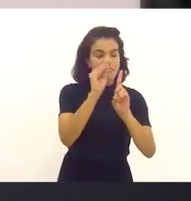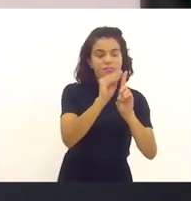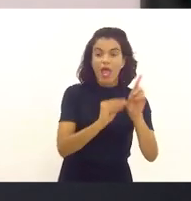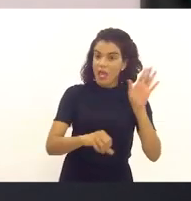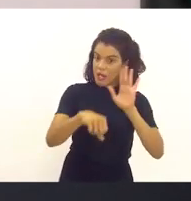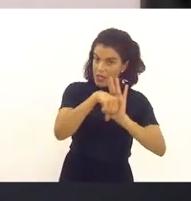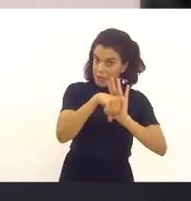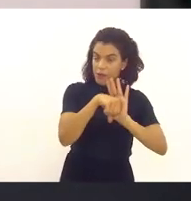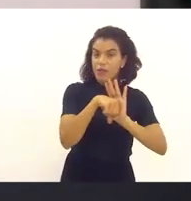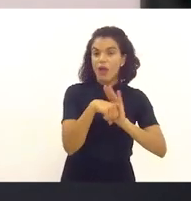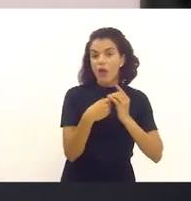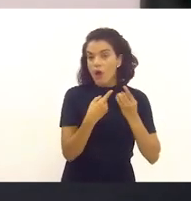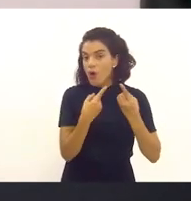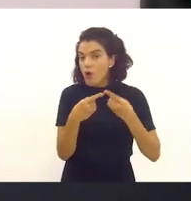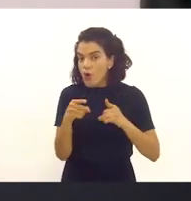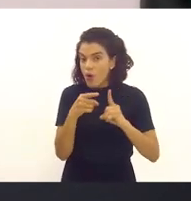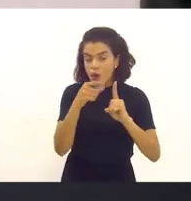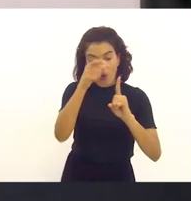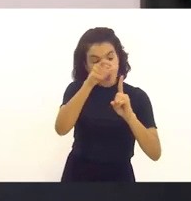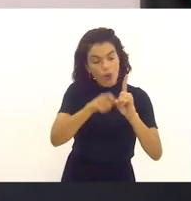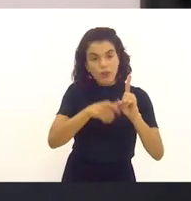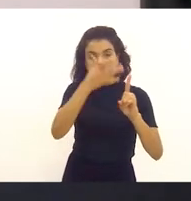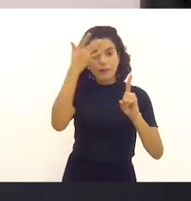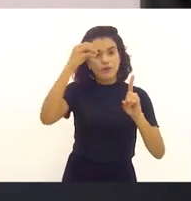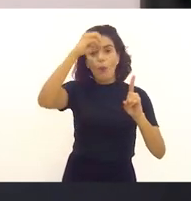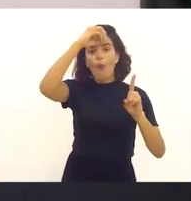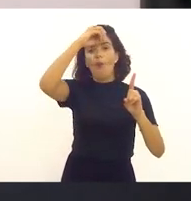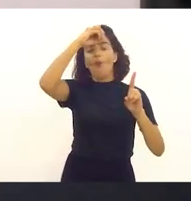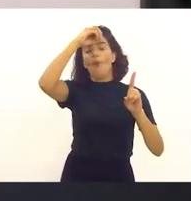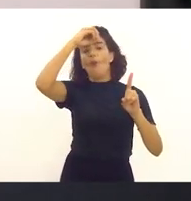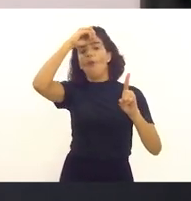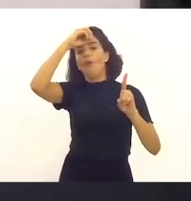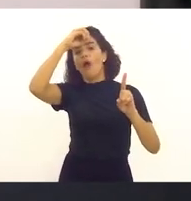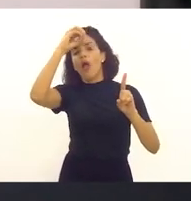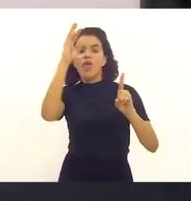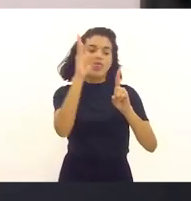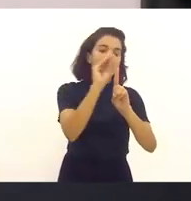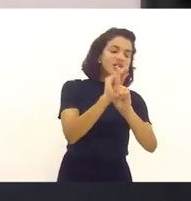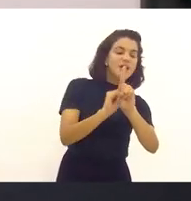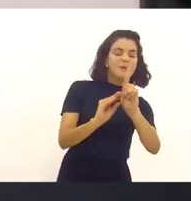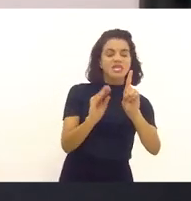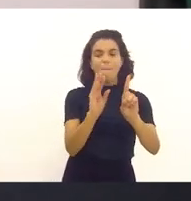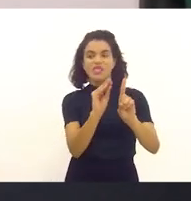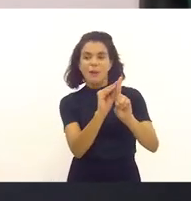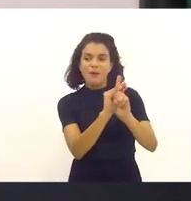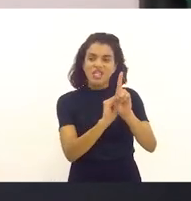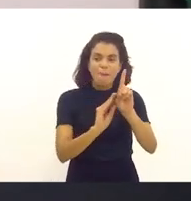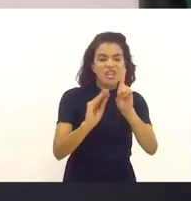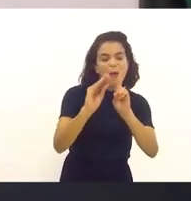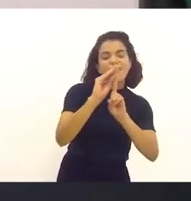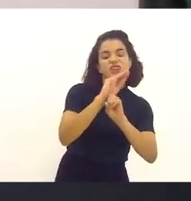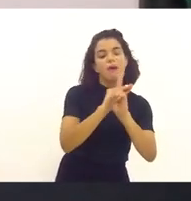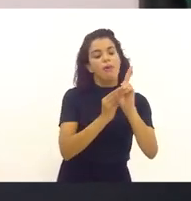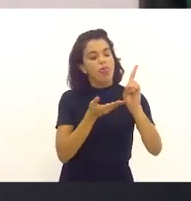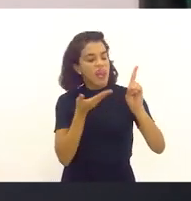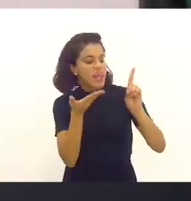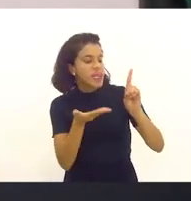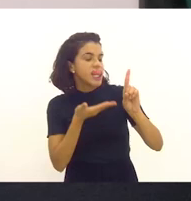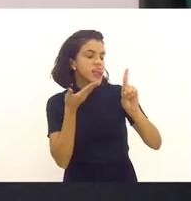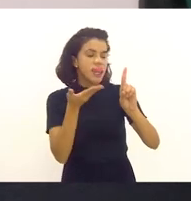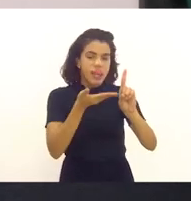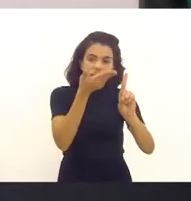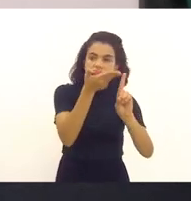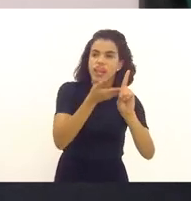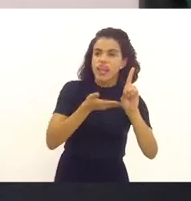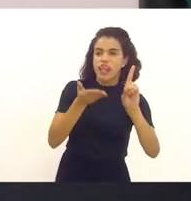contra alguém sem sua doença praticar atos libidinosos com objetivos de fazer solassívia sua própria